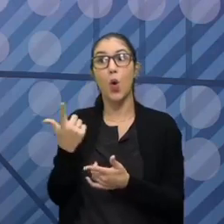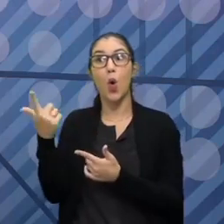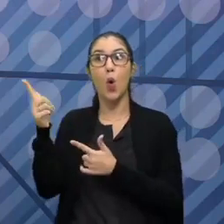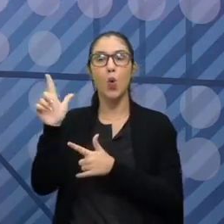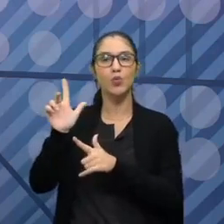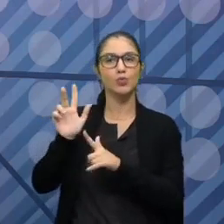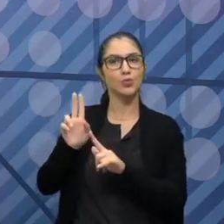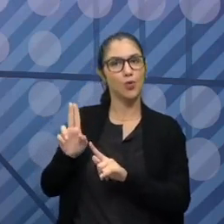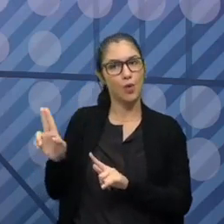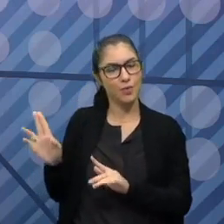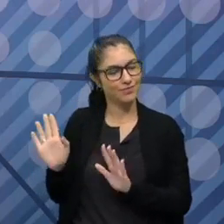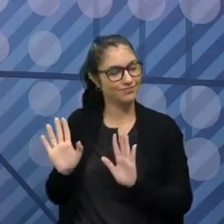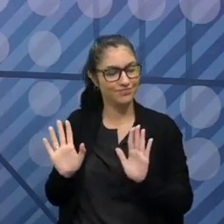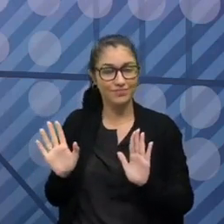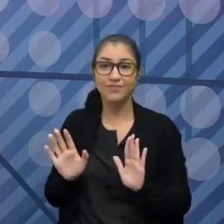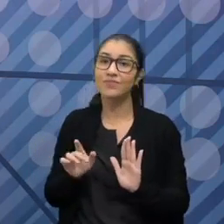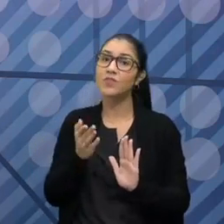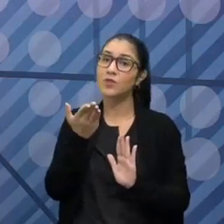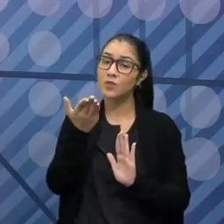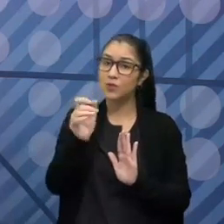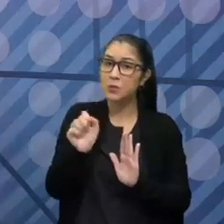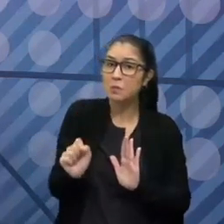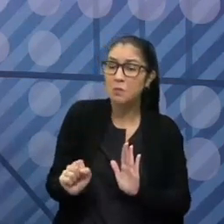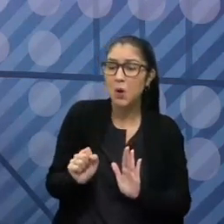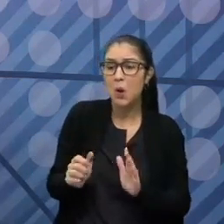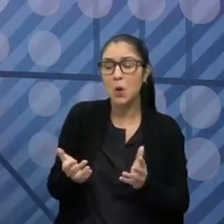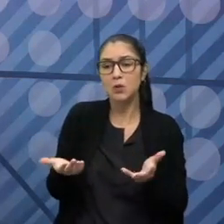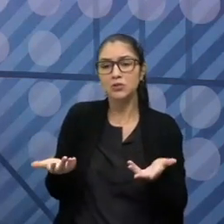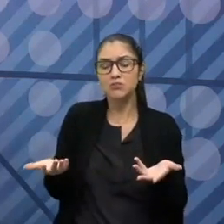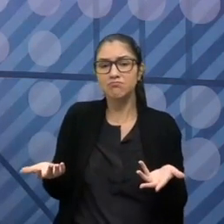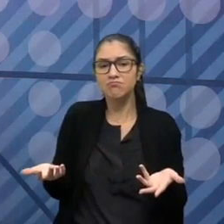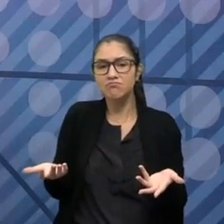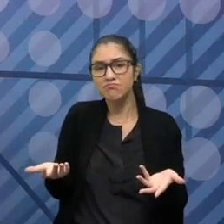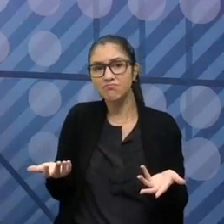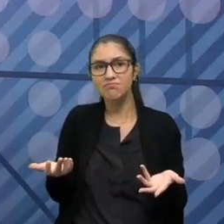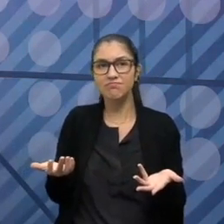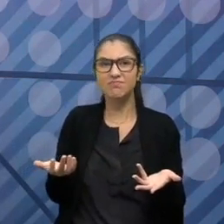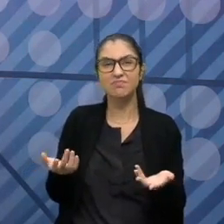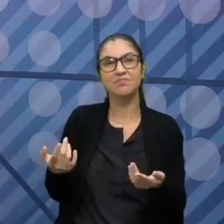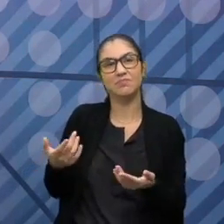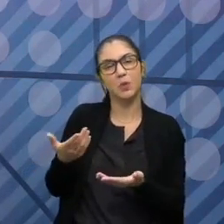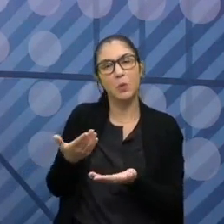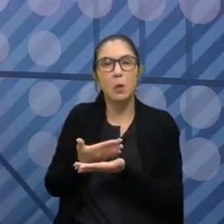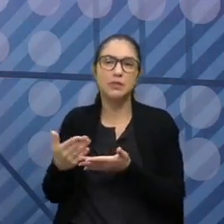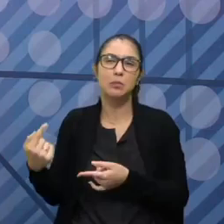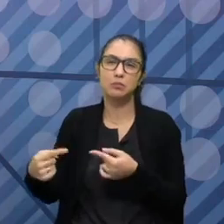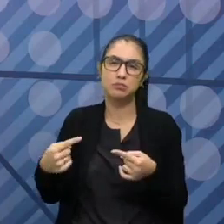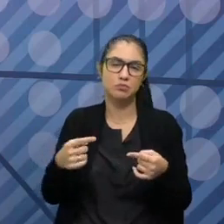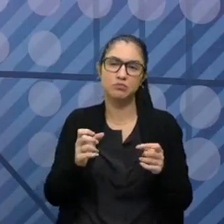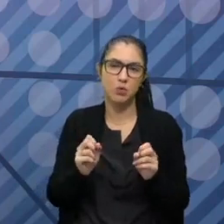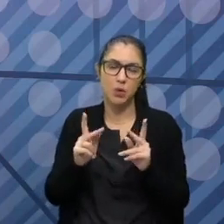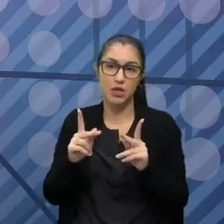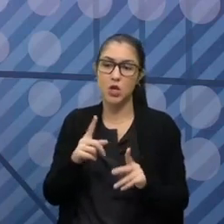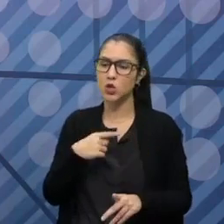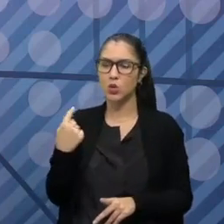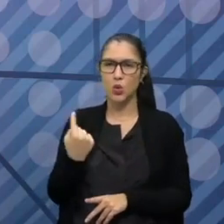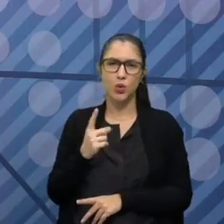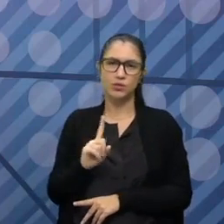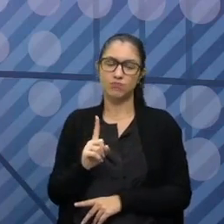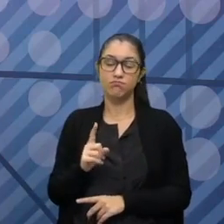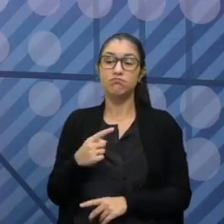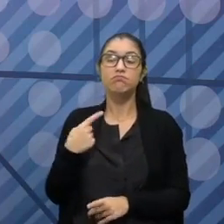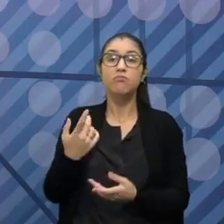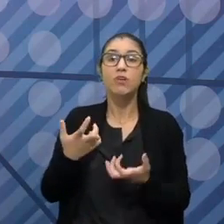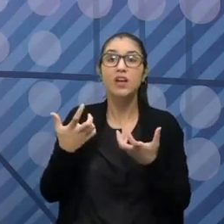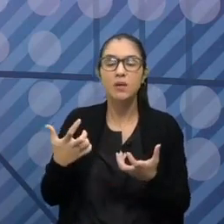outros nomes ainda, então você pode entrar nessa discussão, né? Nós não entramos, o que nós